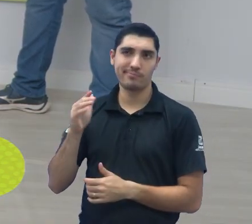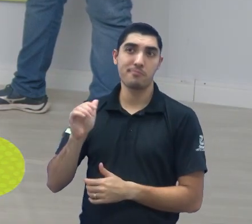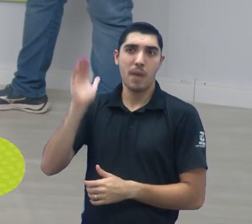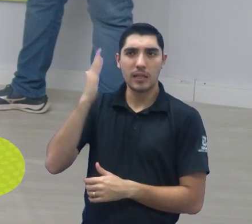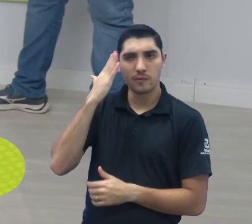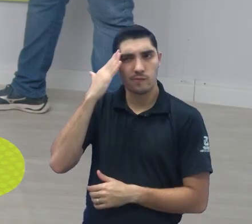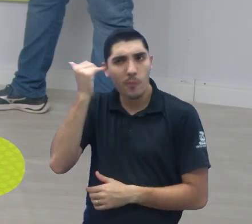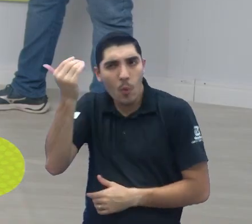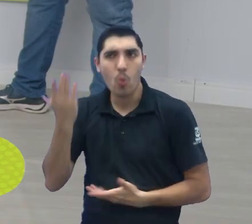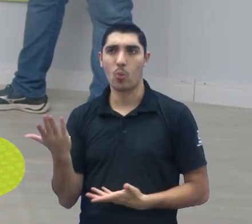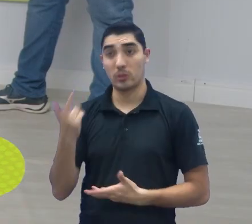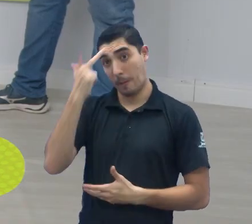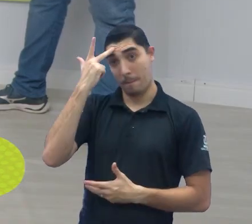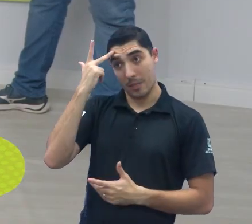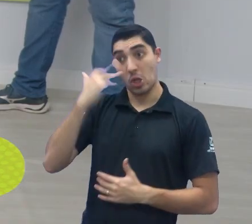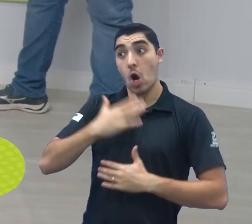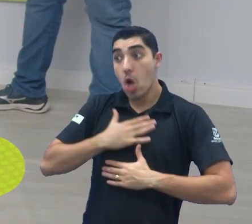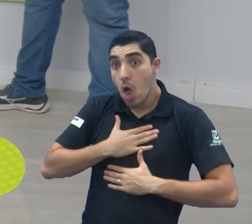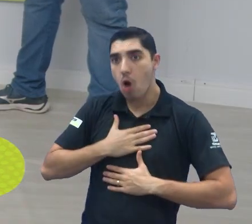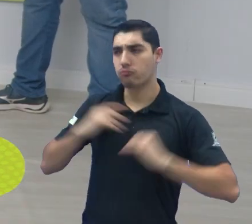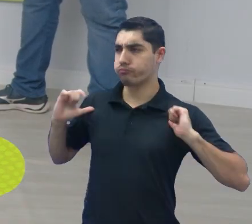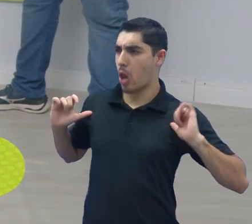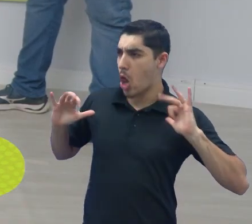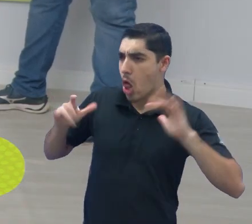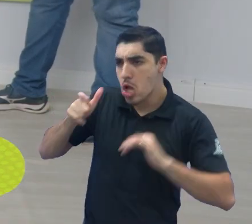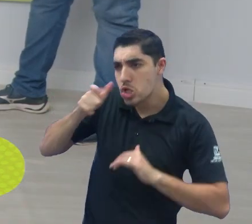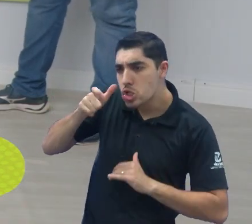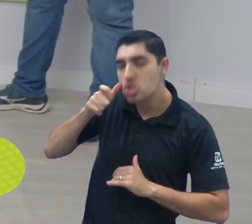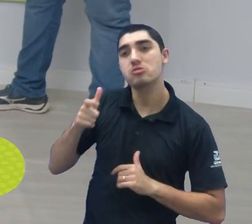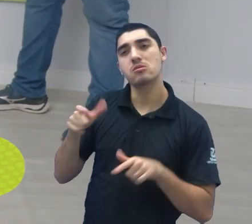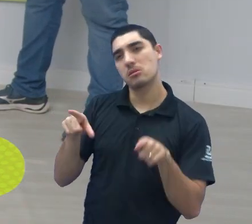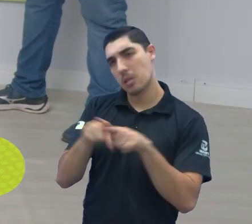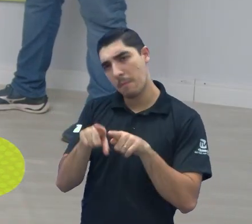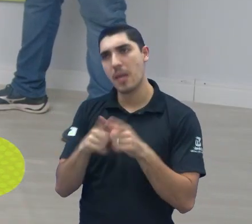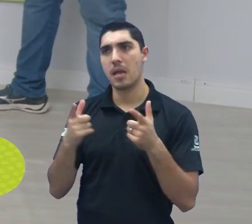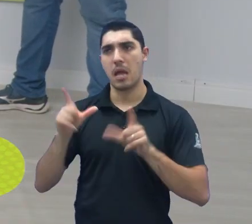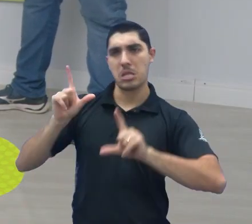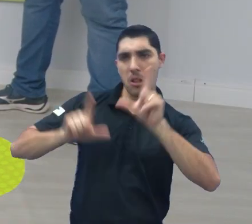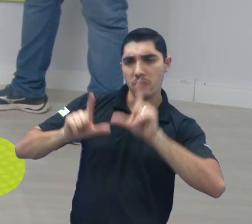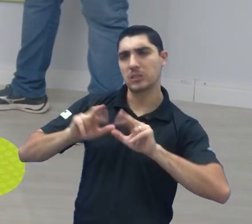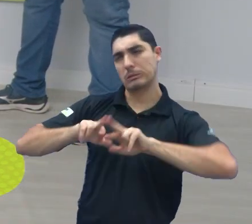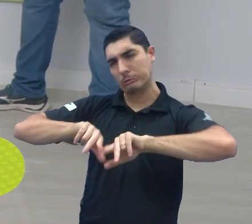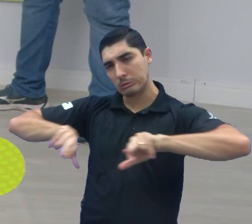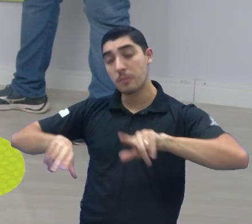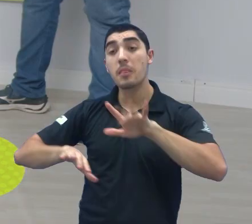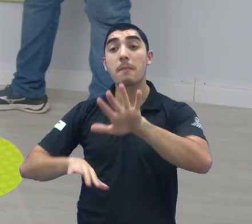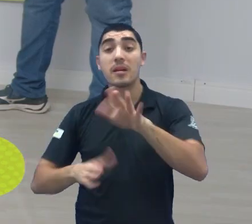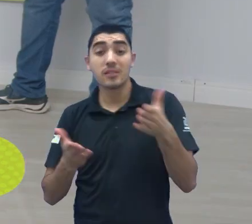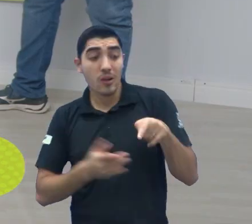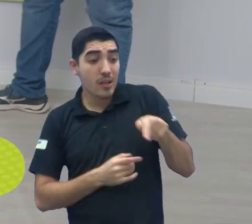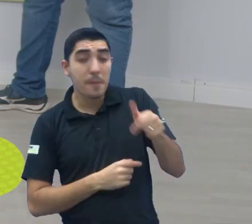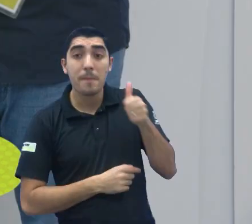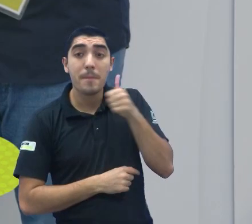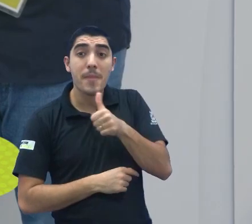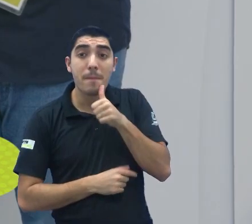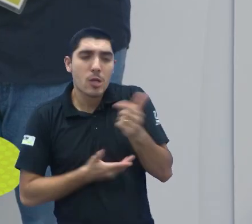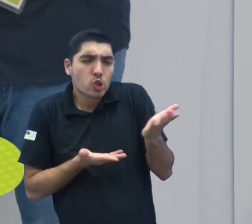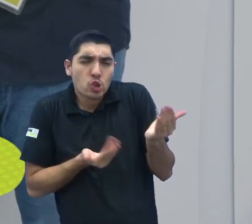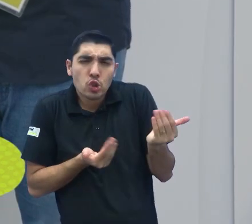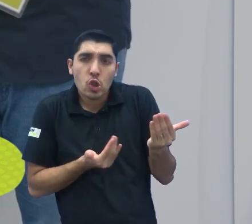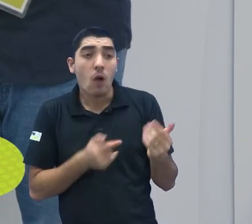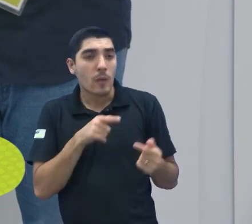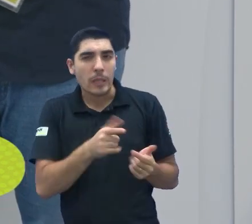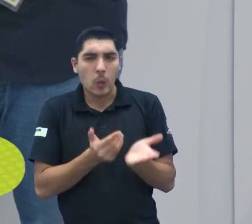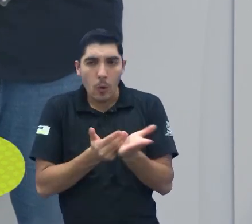de imprensa, seja também de patrocinadores, com a meninada que está começando, fazer com que principalmente as meninas foquem